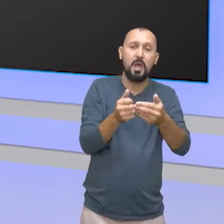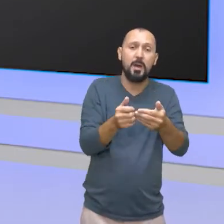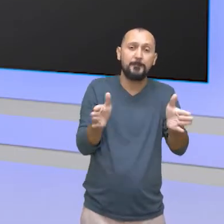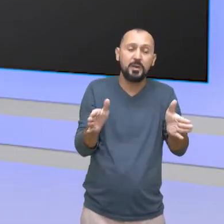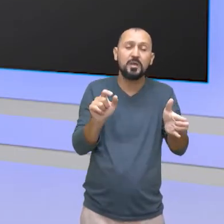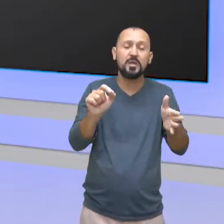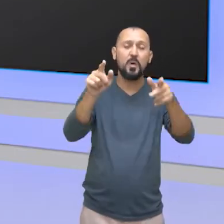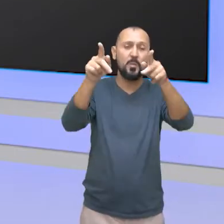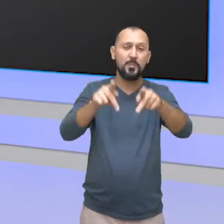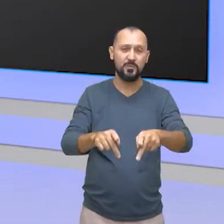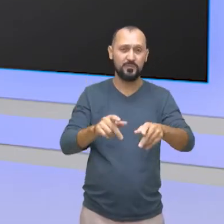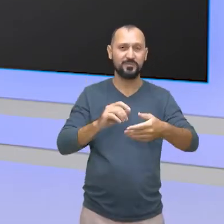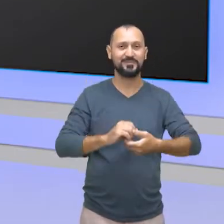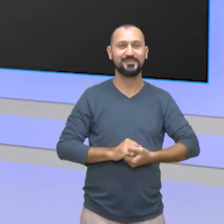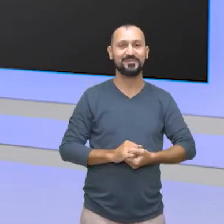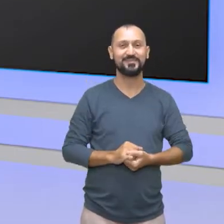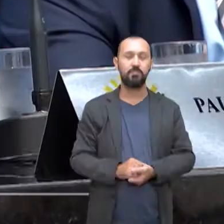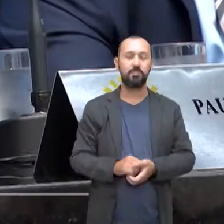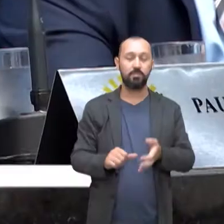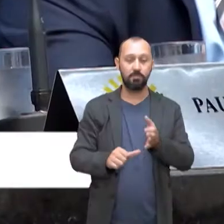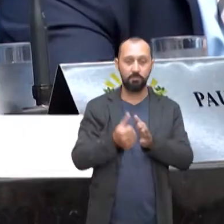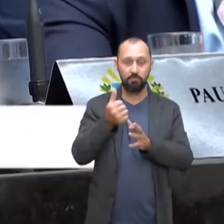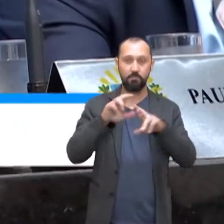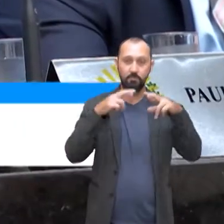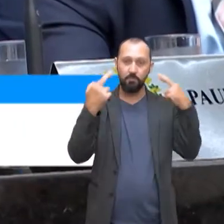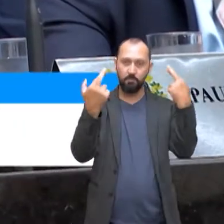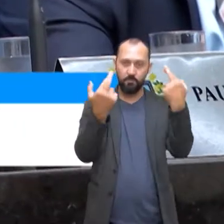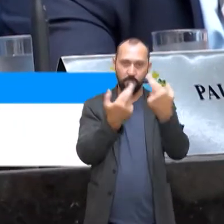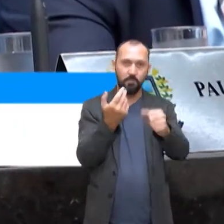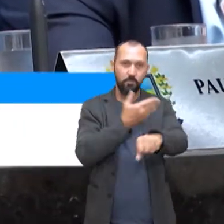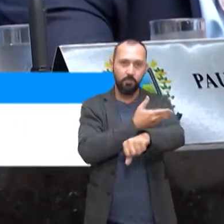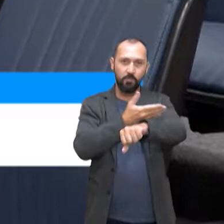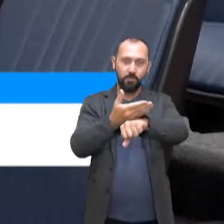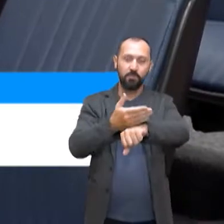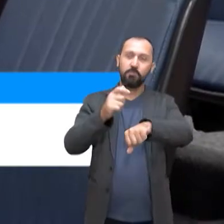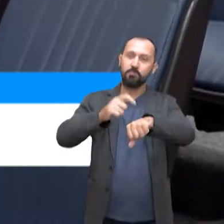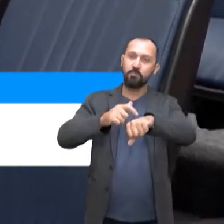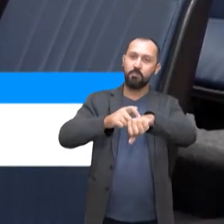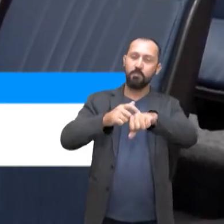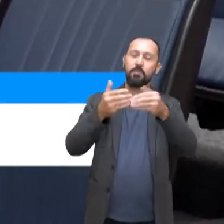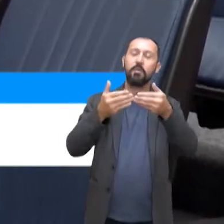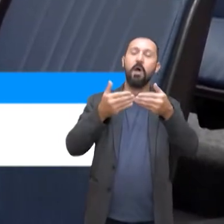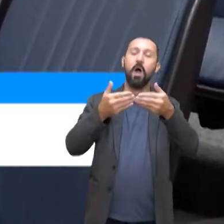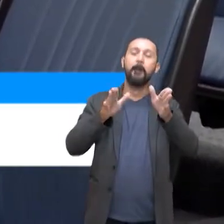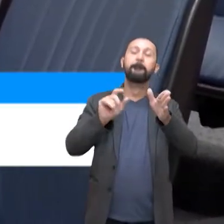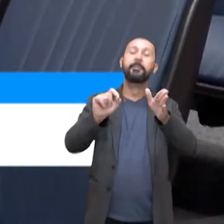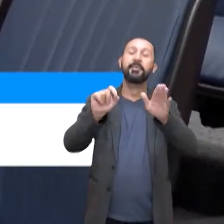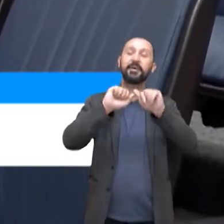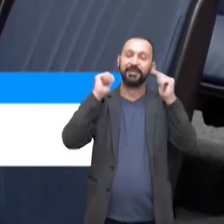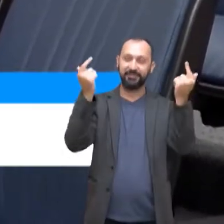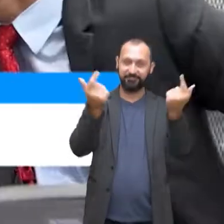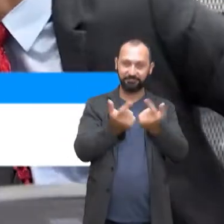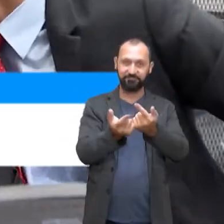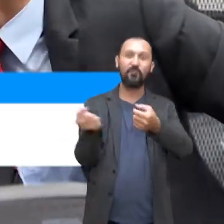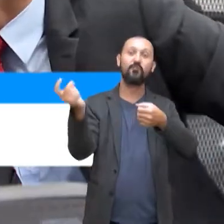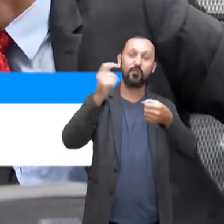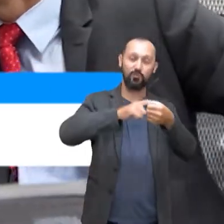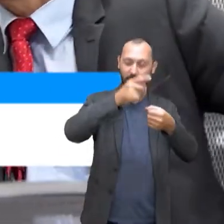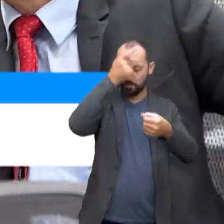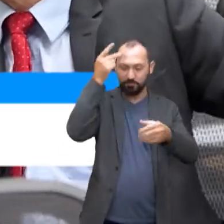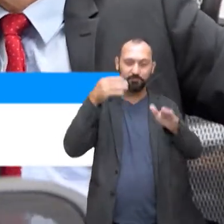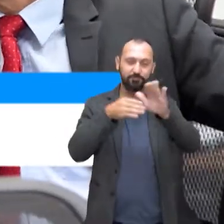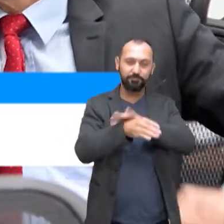Casa de Leis ao público externo. Na primeira sessão ordinária, após a autorização do retorno do público à